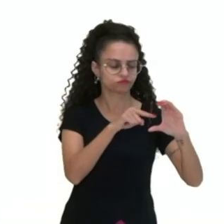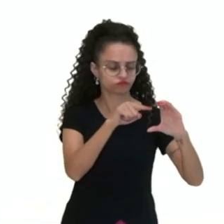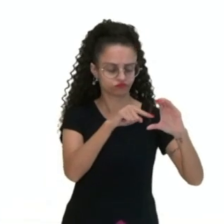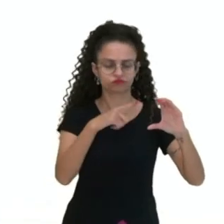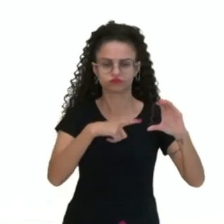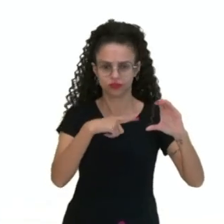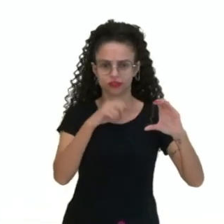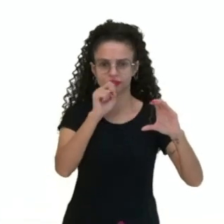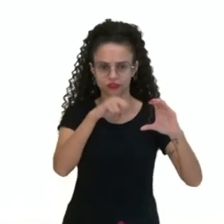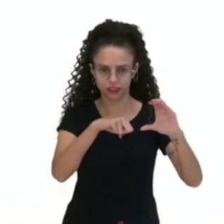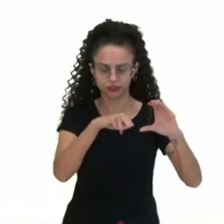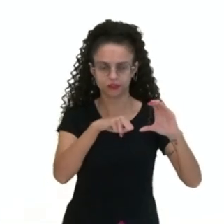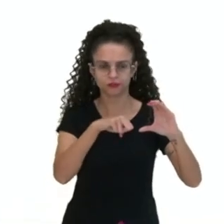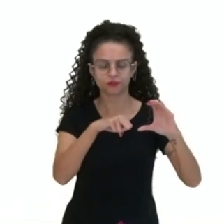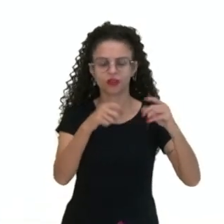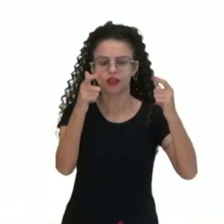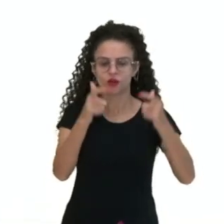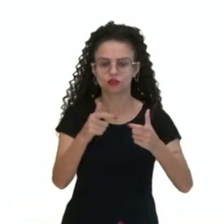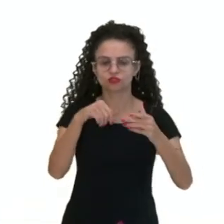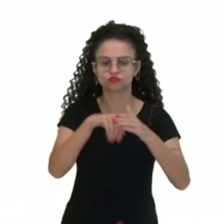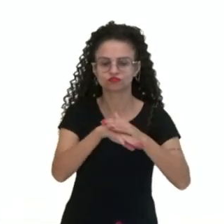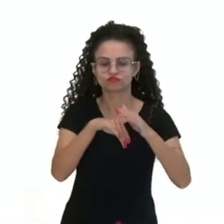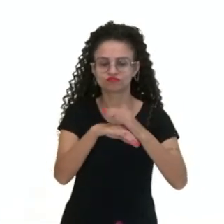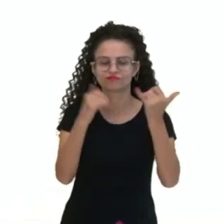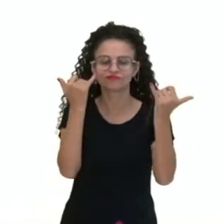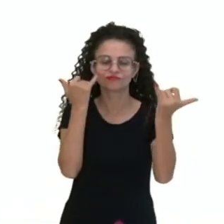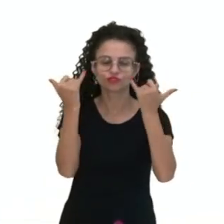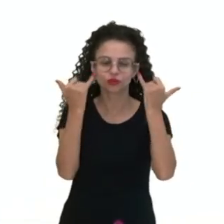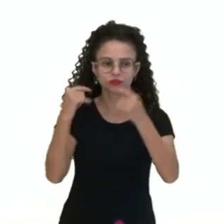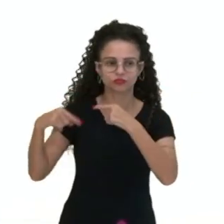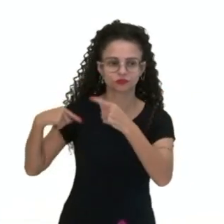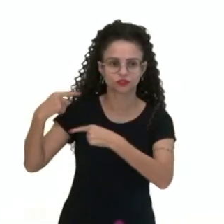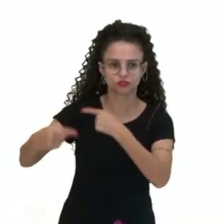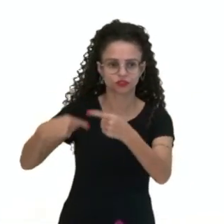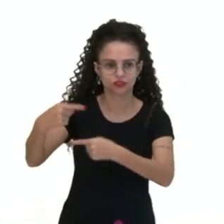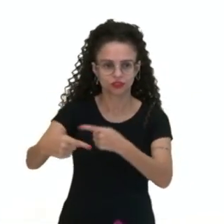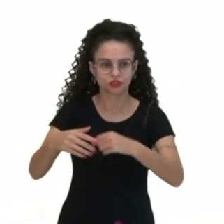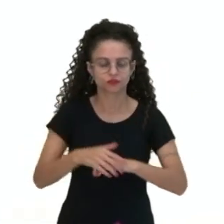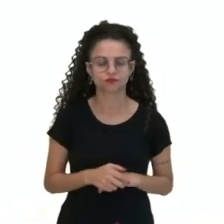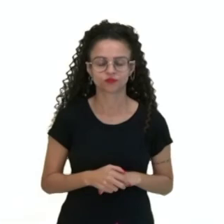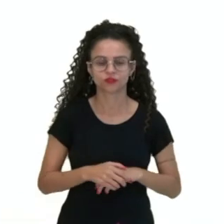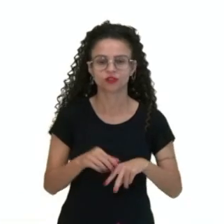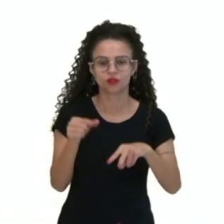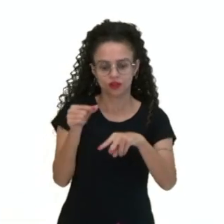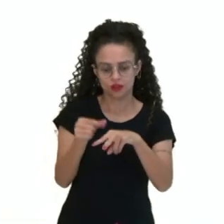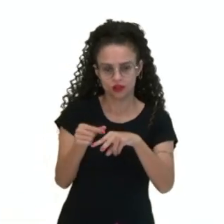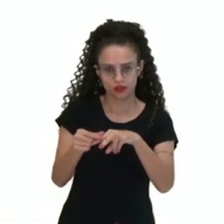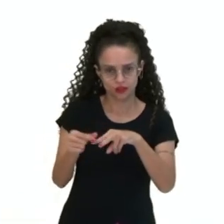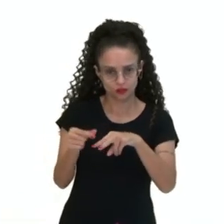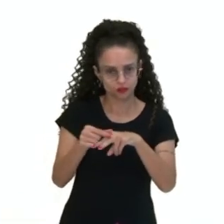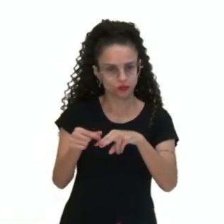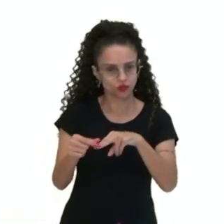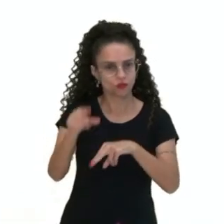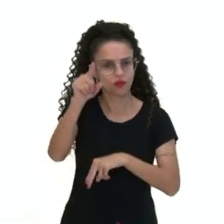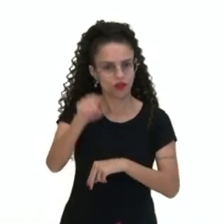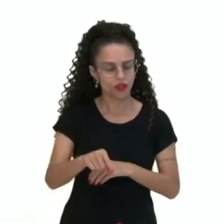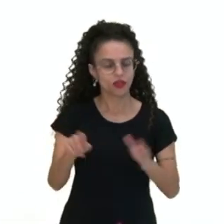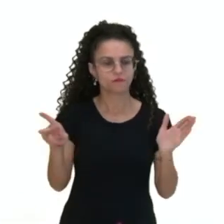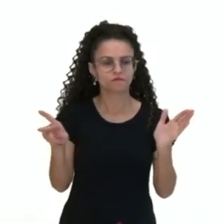eucariótica, sim, onde está armazenada ali as nossas informações hereditárias. O ribossomo é uma